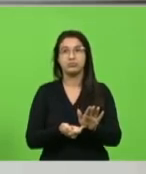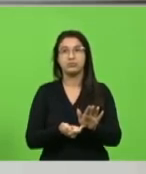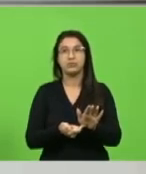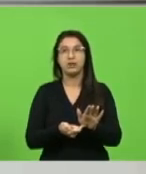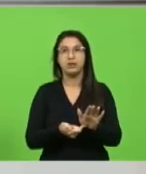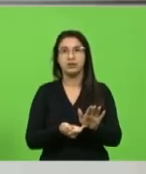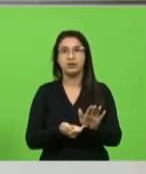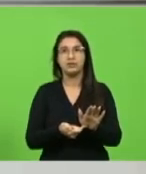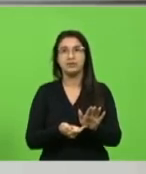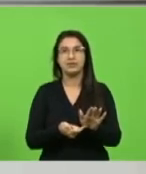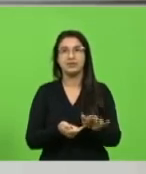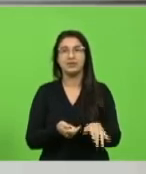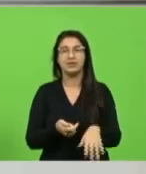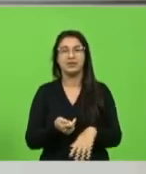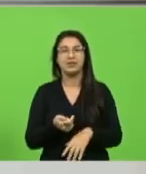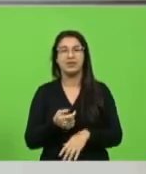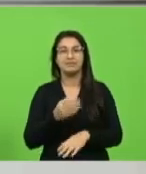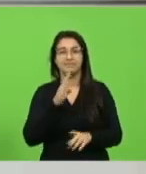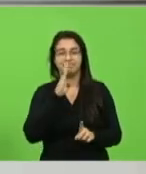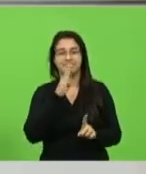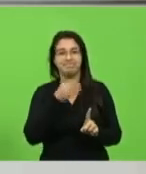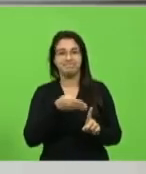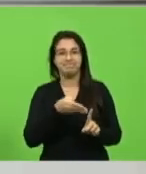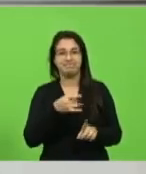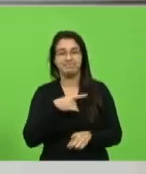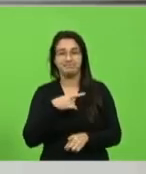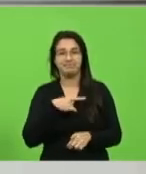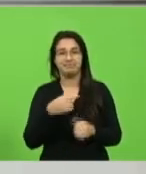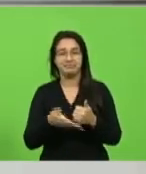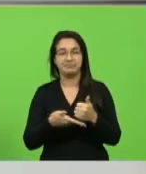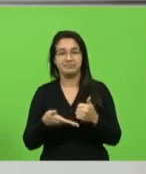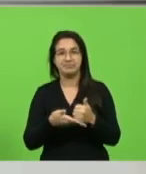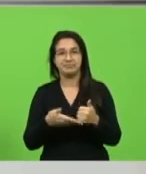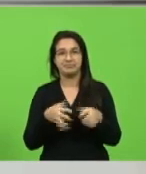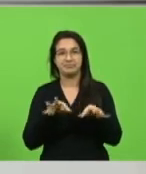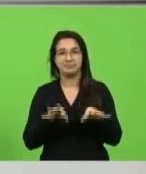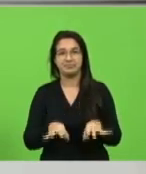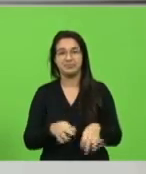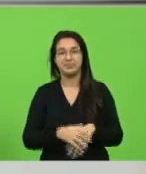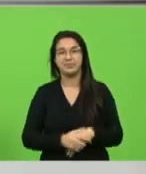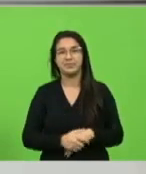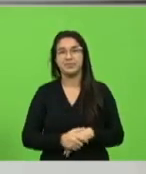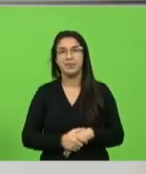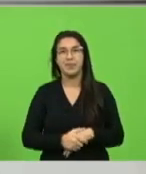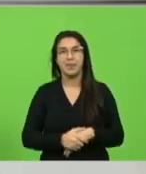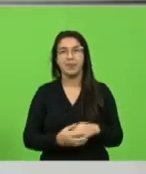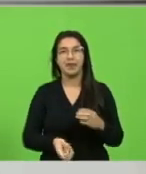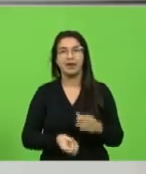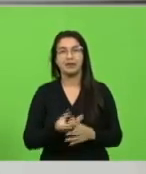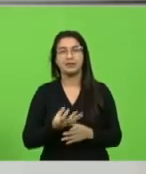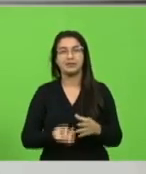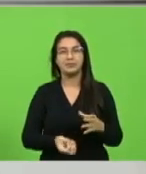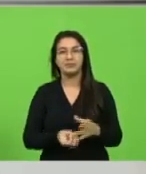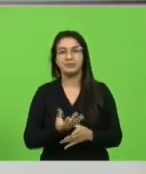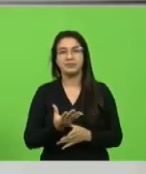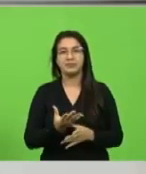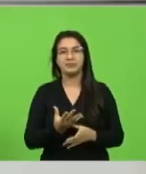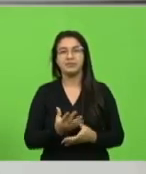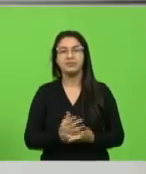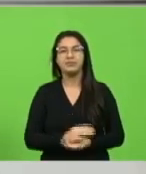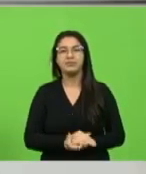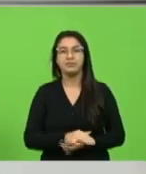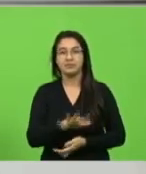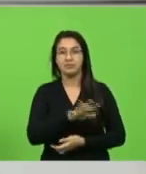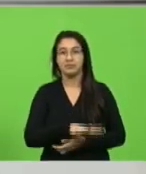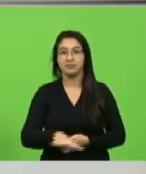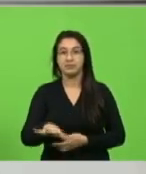corolário, a condenação. A circunstância de terem sido produzidas no âmbito da